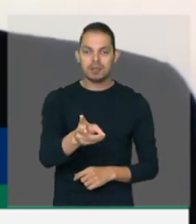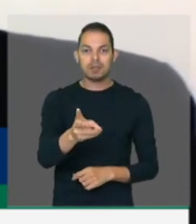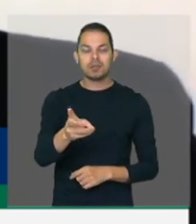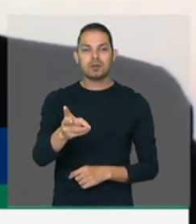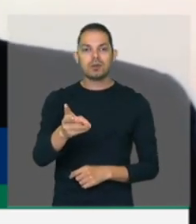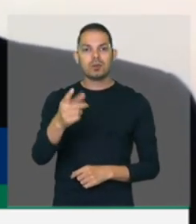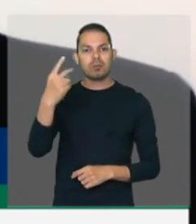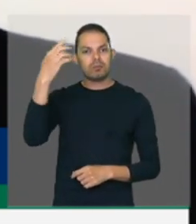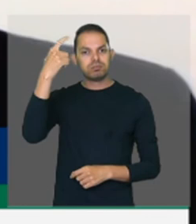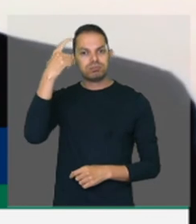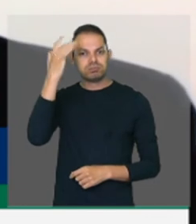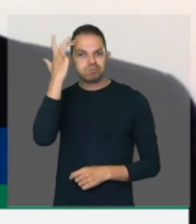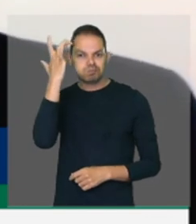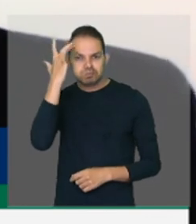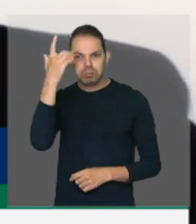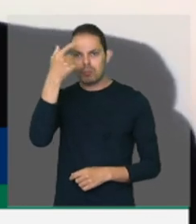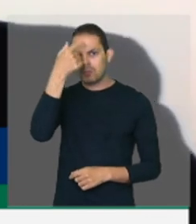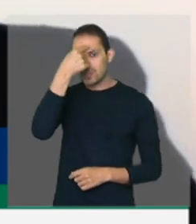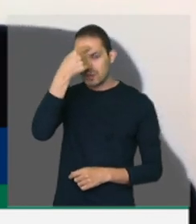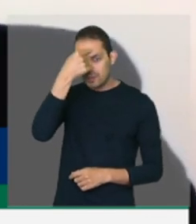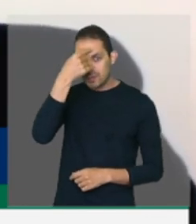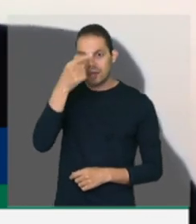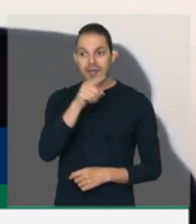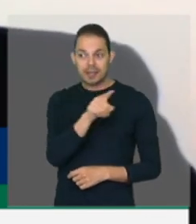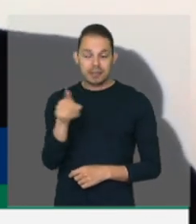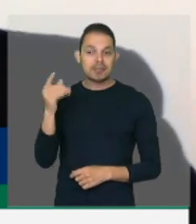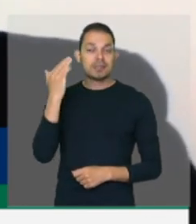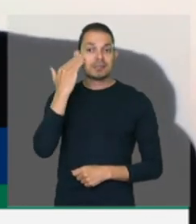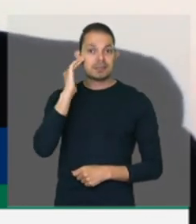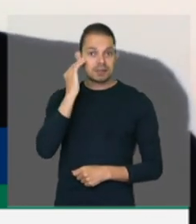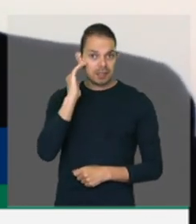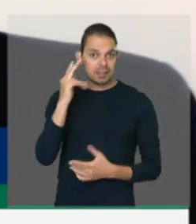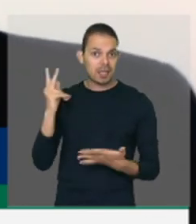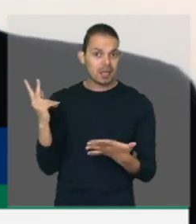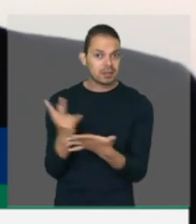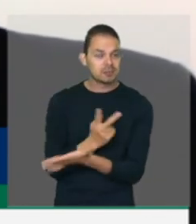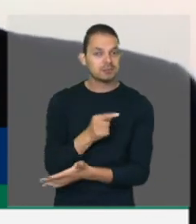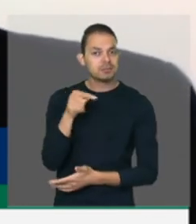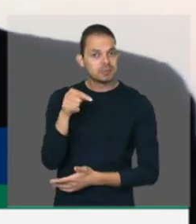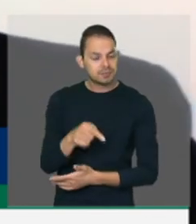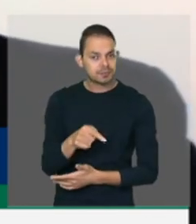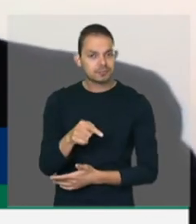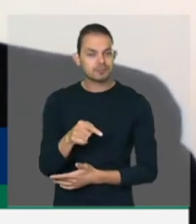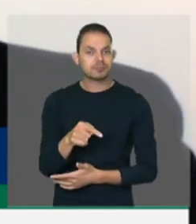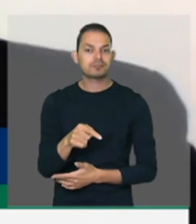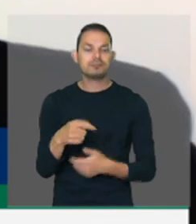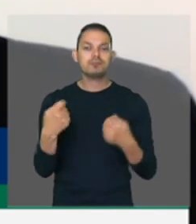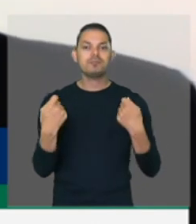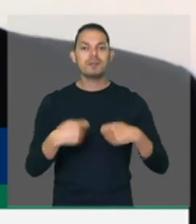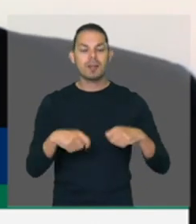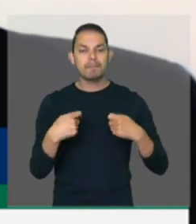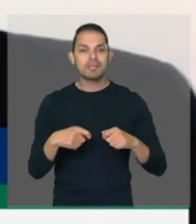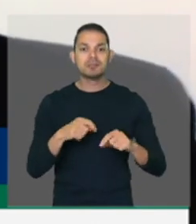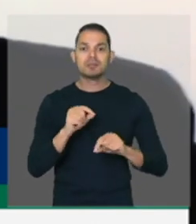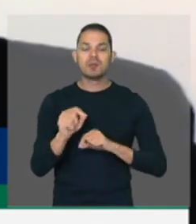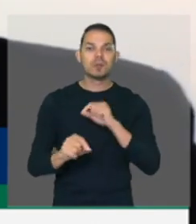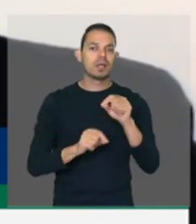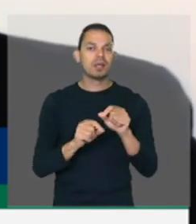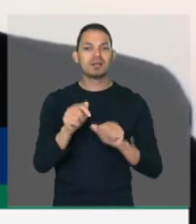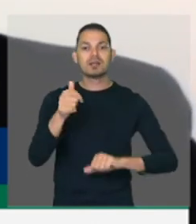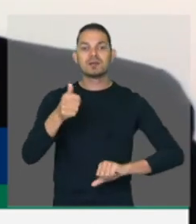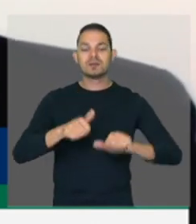senso, entendem que neste ato, nesta sentada, é necessário apenas